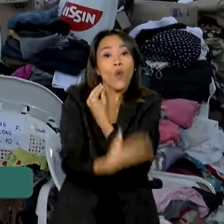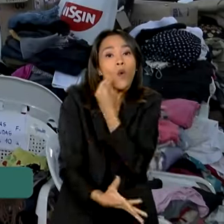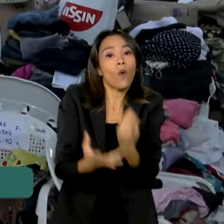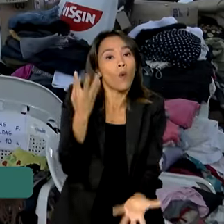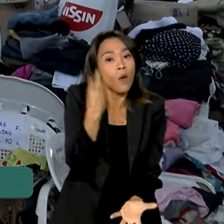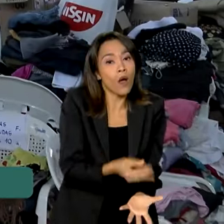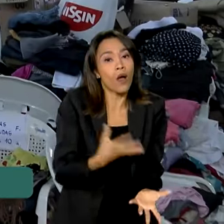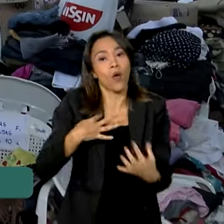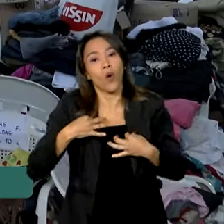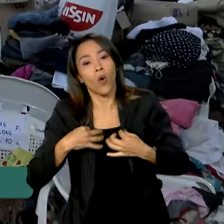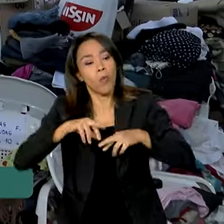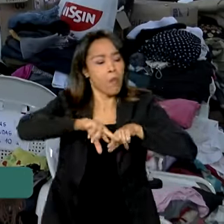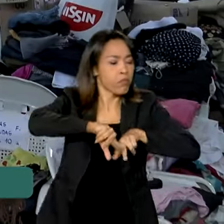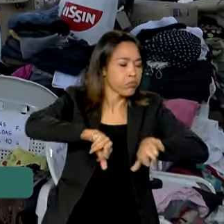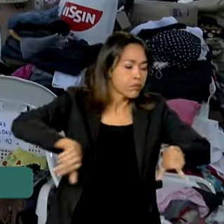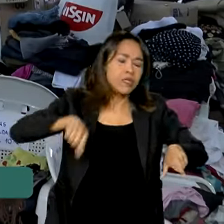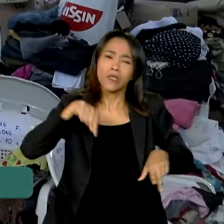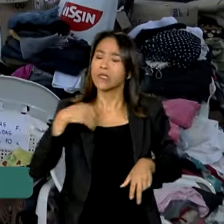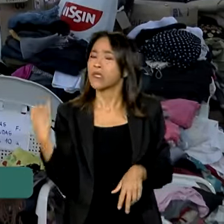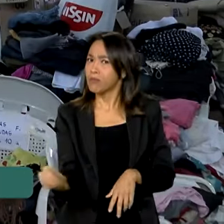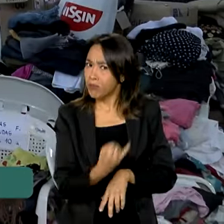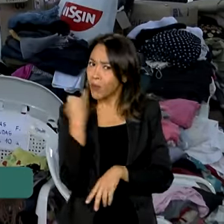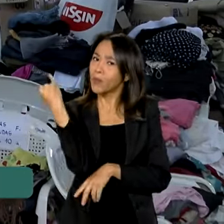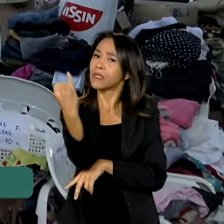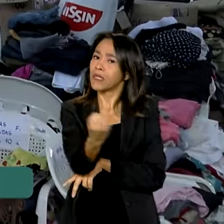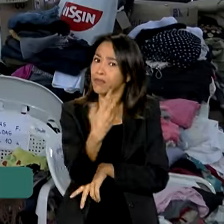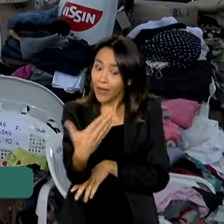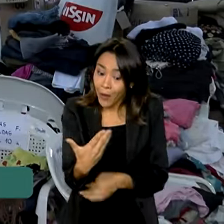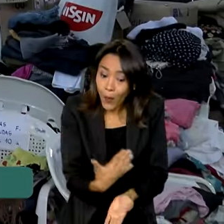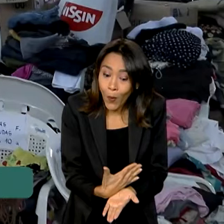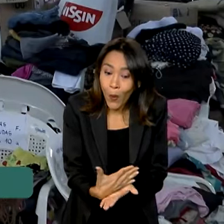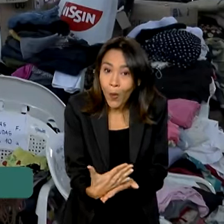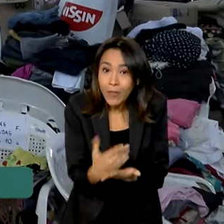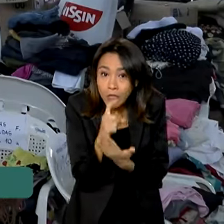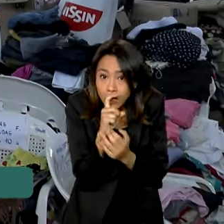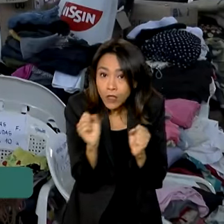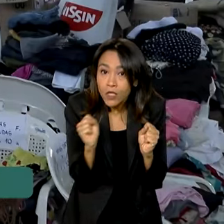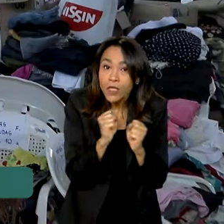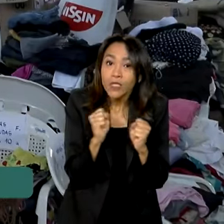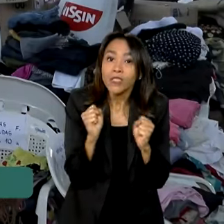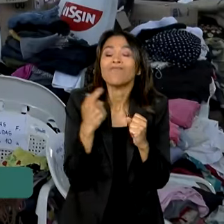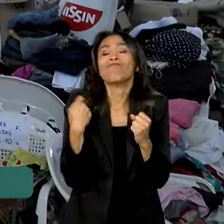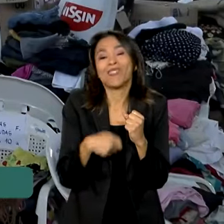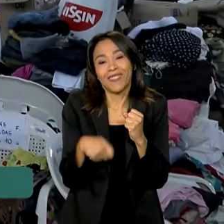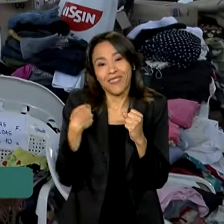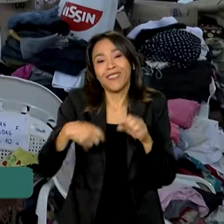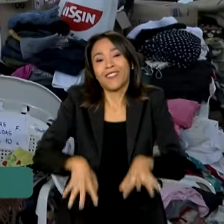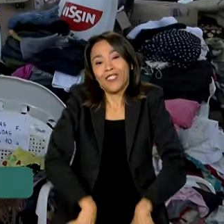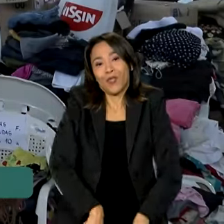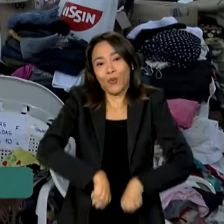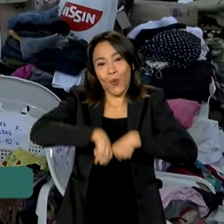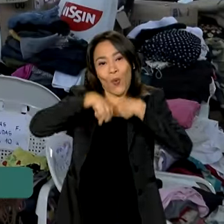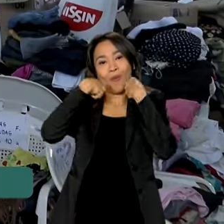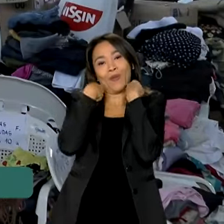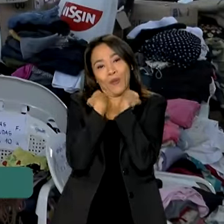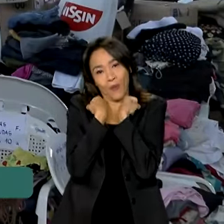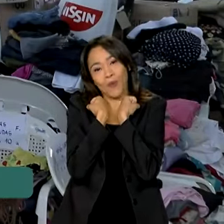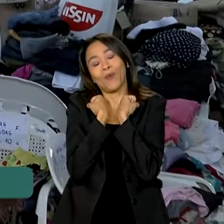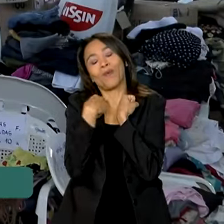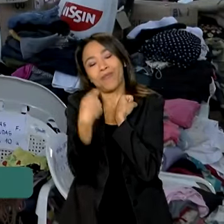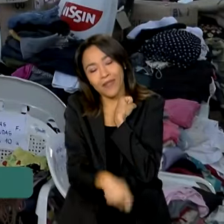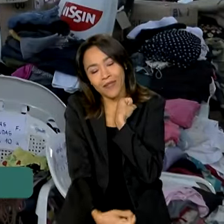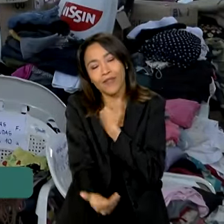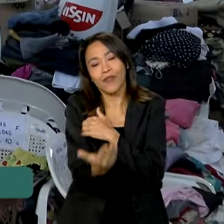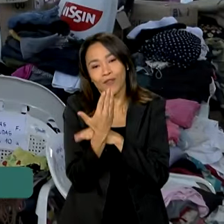gente pode, são bem úteis. Agora vai começar o frio, então as pessoas estão precisando de cobertor, estão precisando de muita ajuda aqui